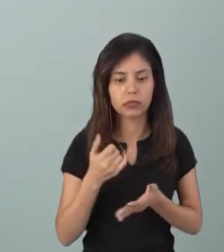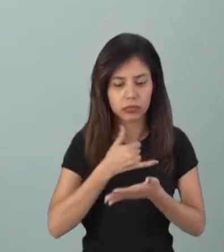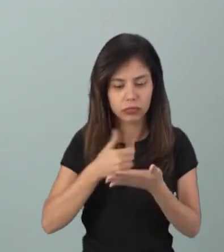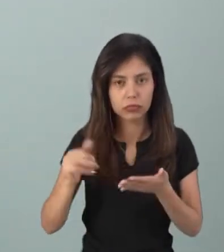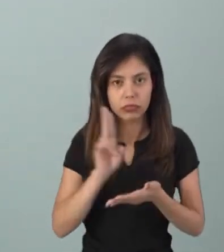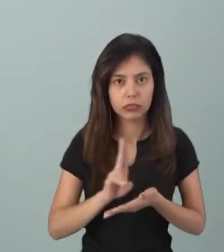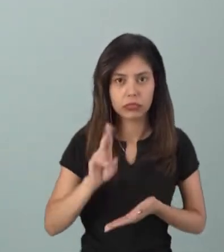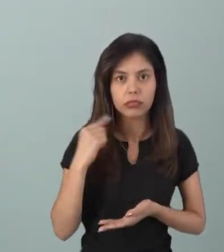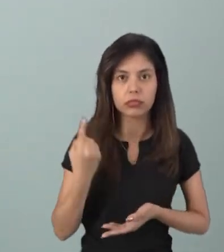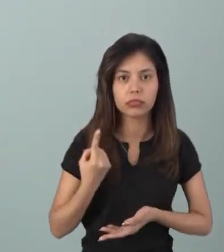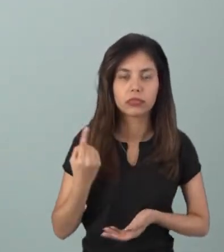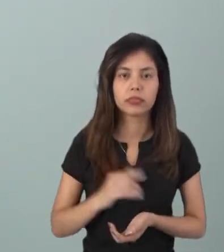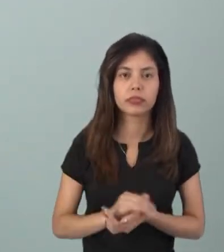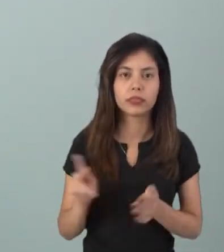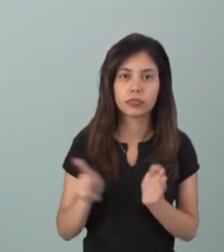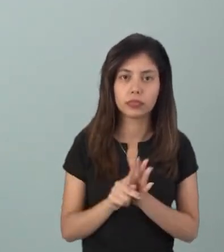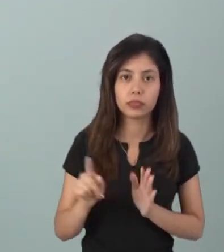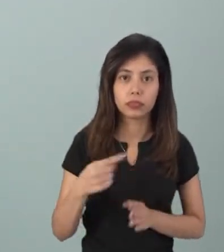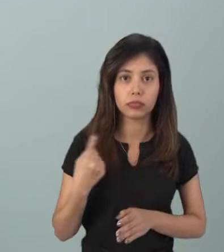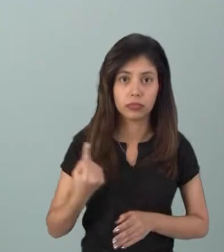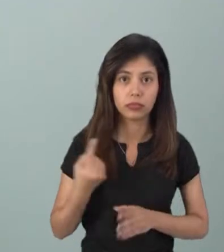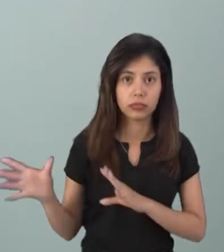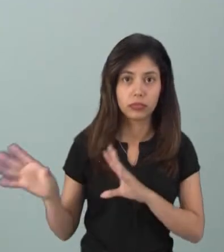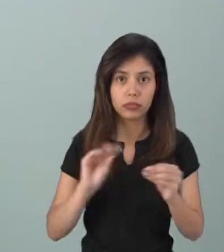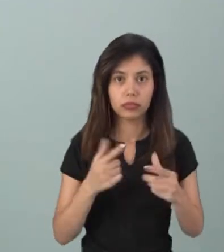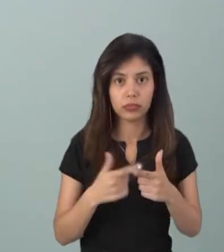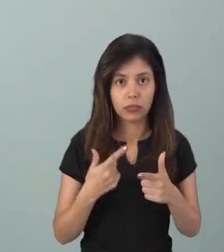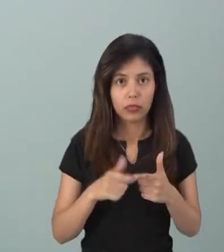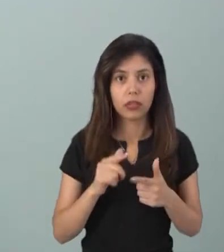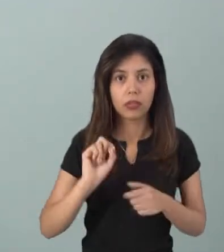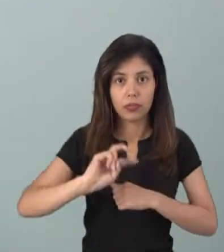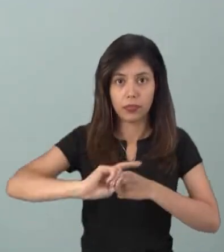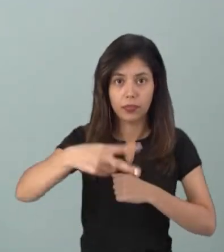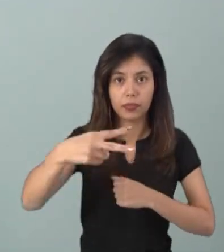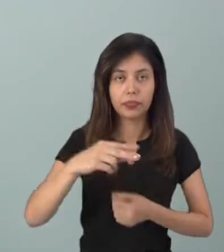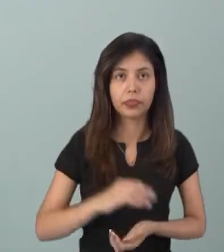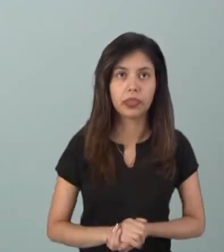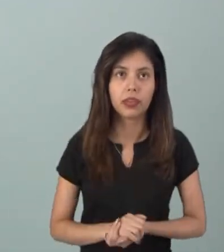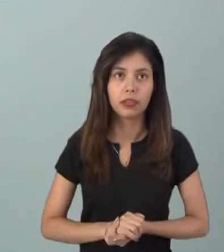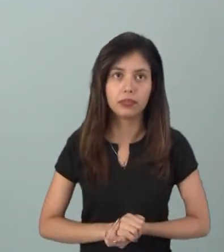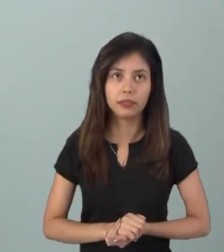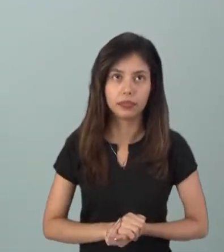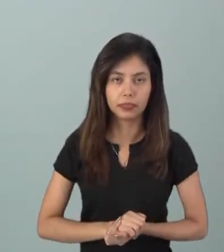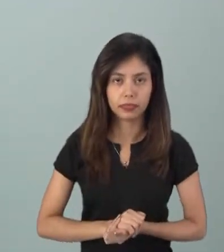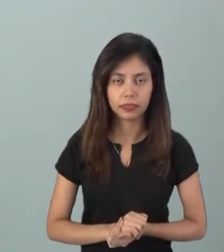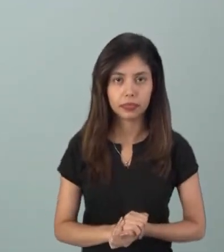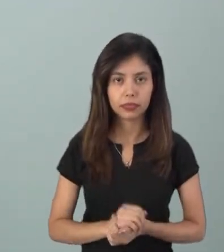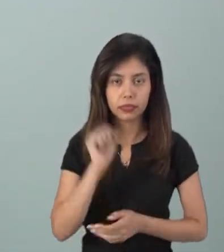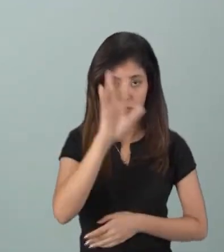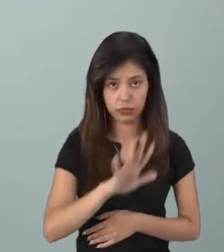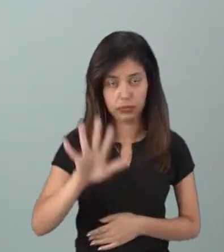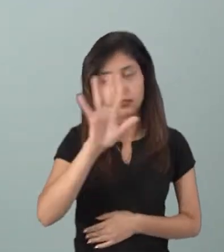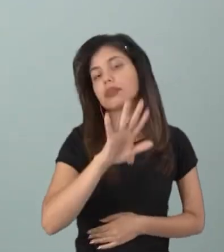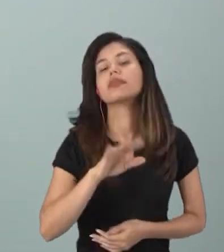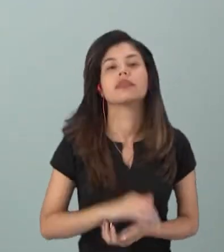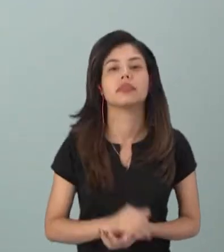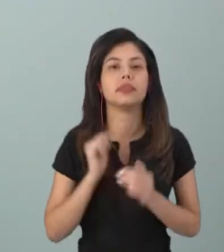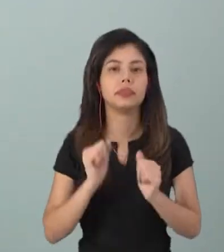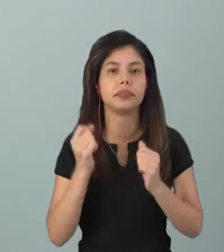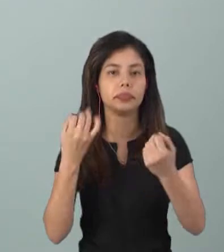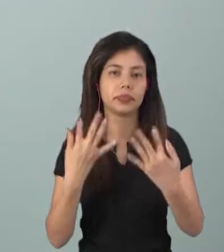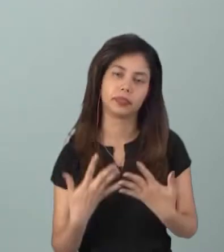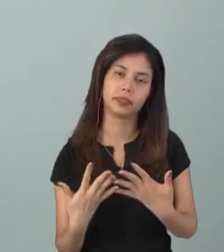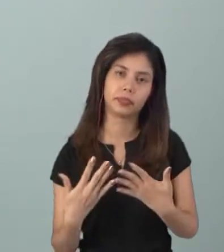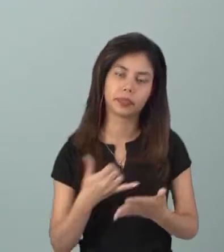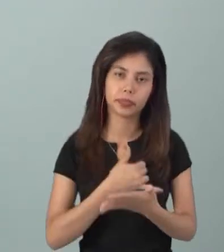a gente vai ver que esse uso por conta própria pode trazer uma série de consequências. Então, de uma maneira geral, a gente pode dizer aí